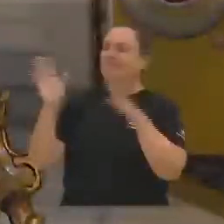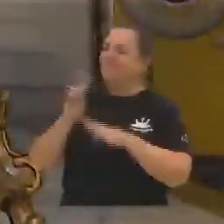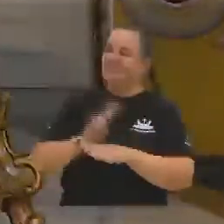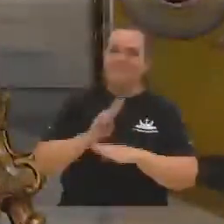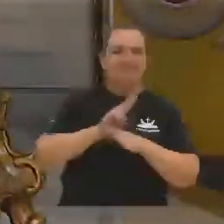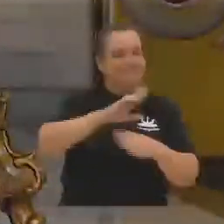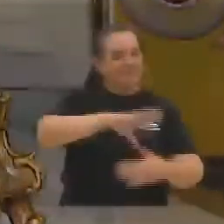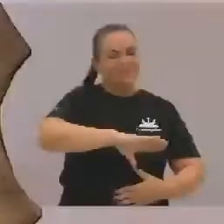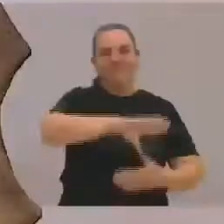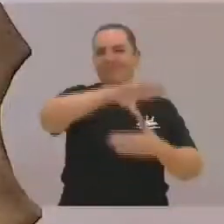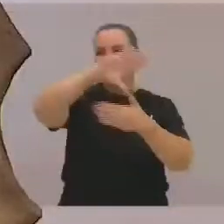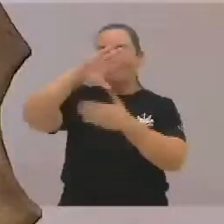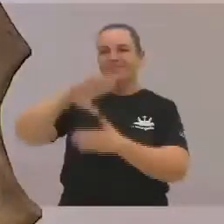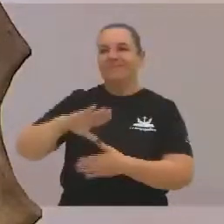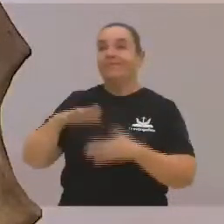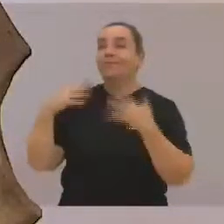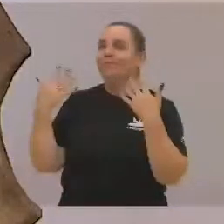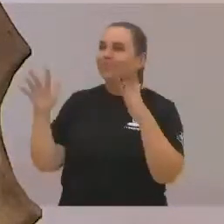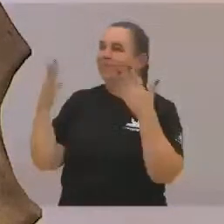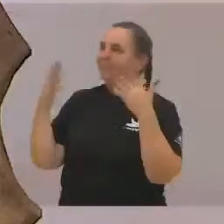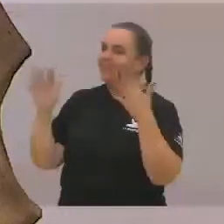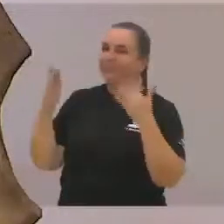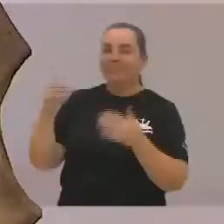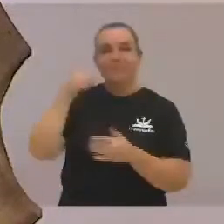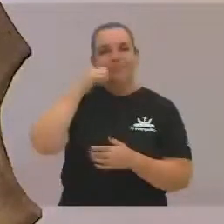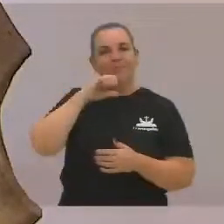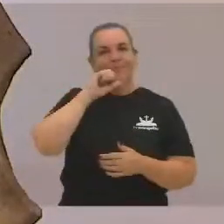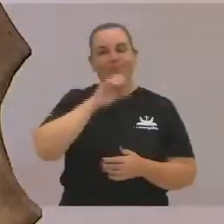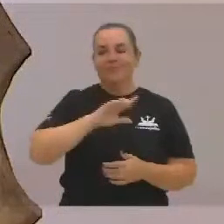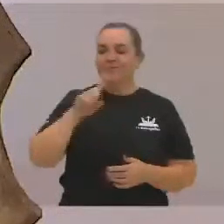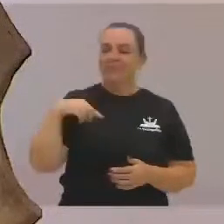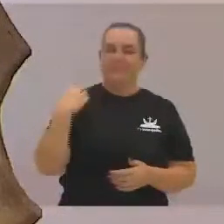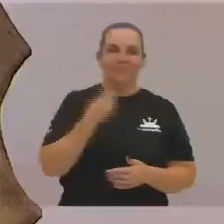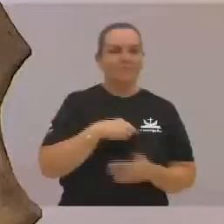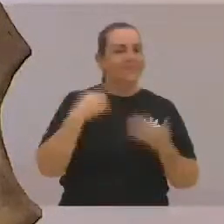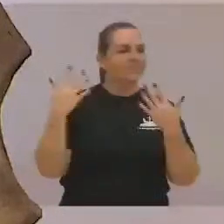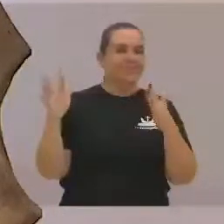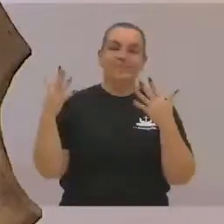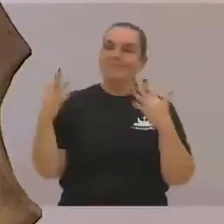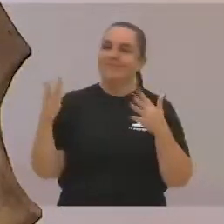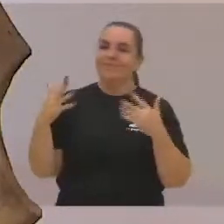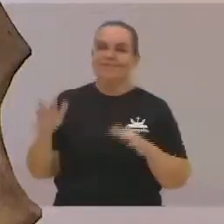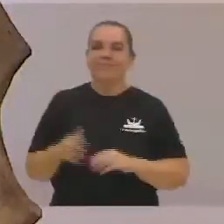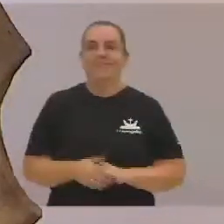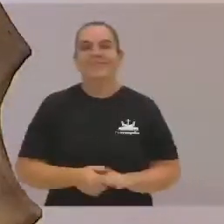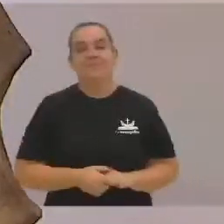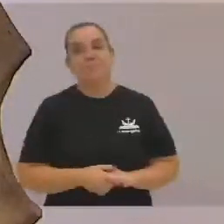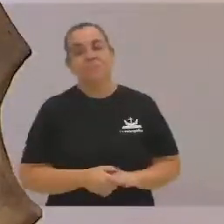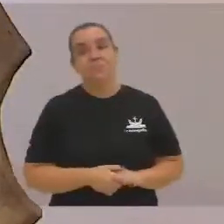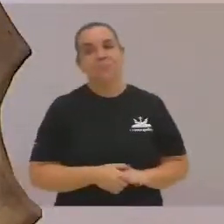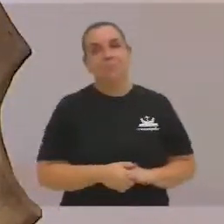América Latina. Viva. Viva a Mãe de Deus e Mãe de todos nós. Viva. Viva.